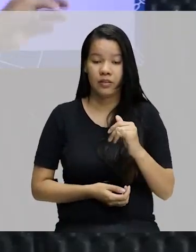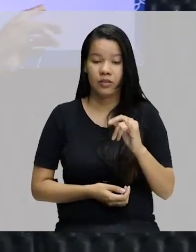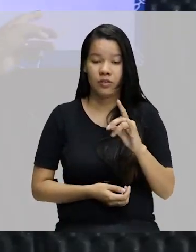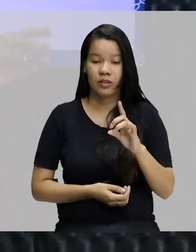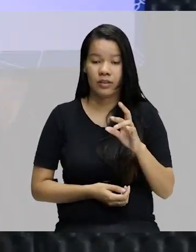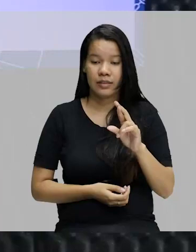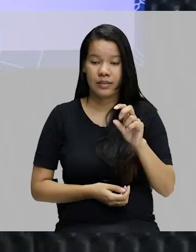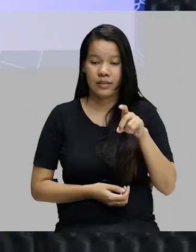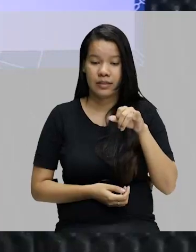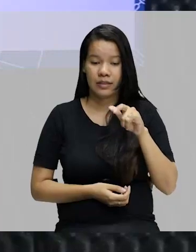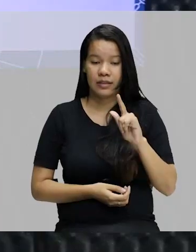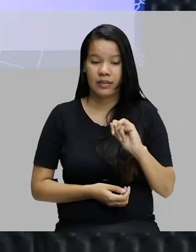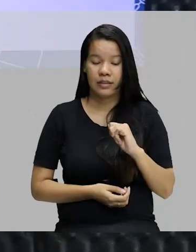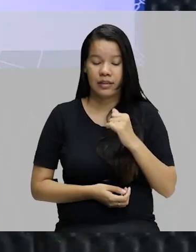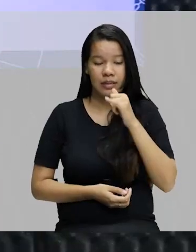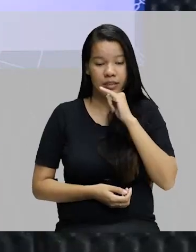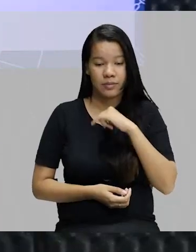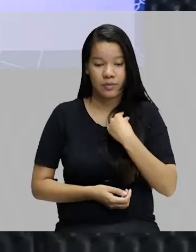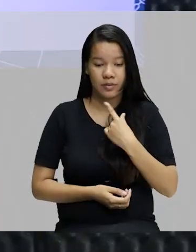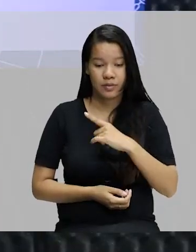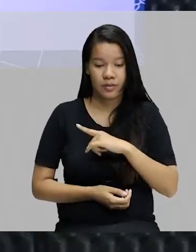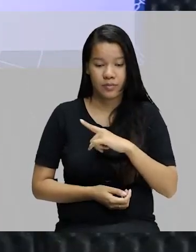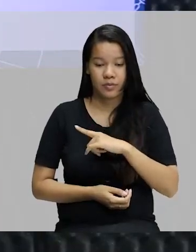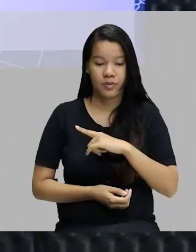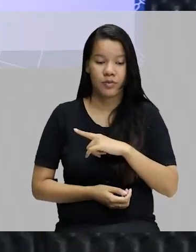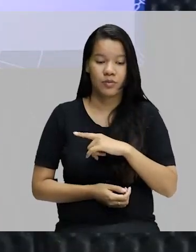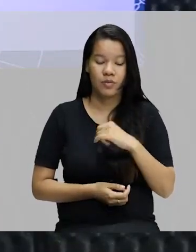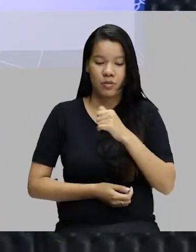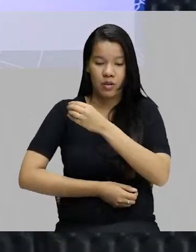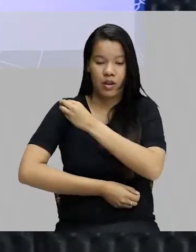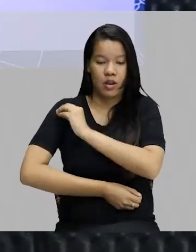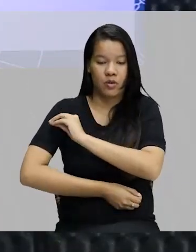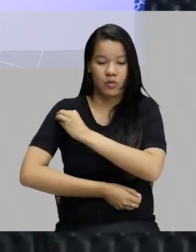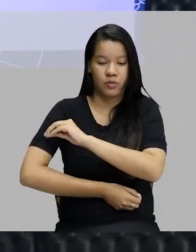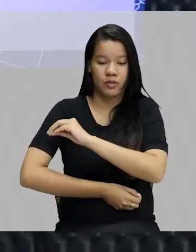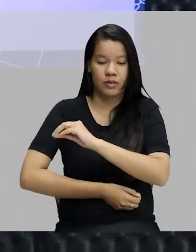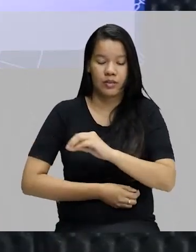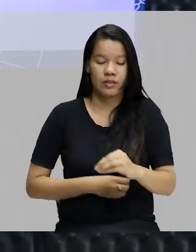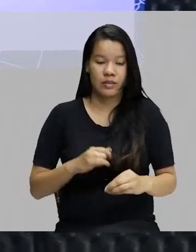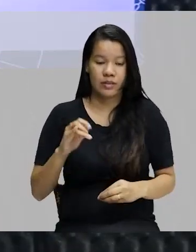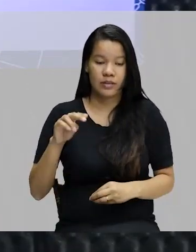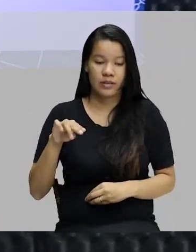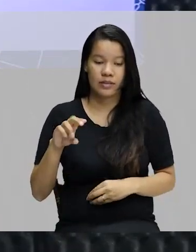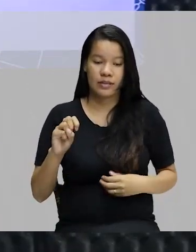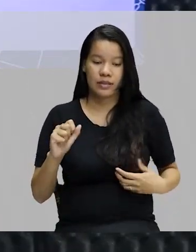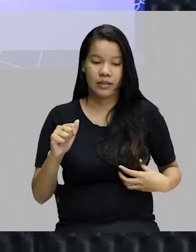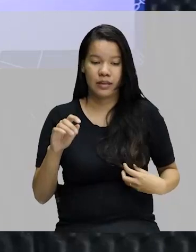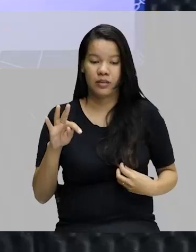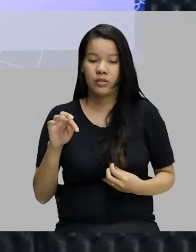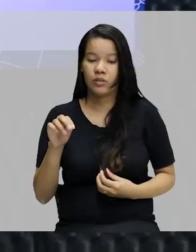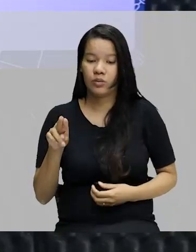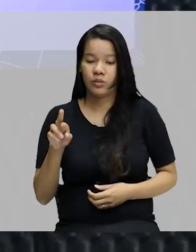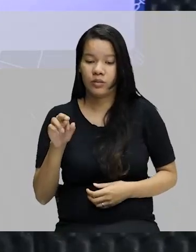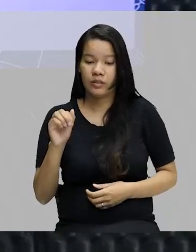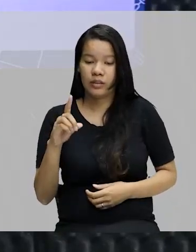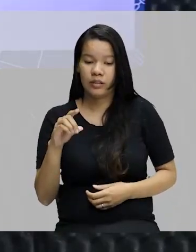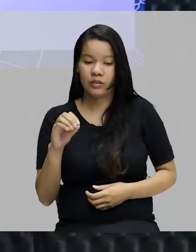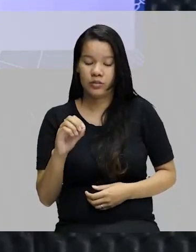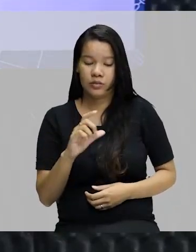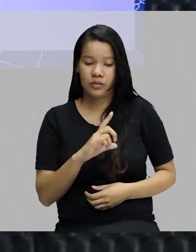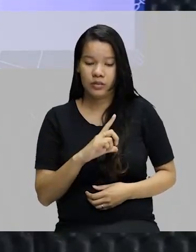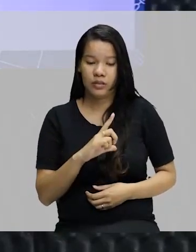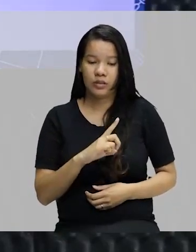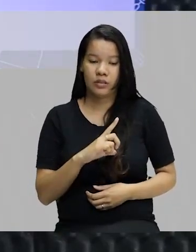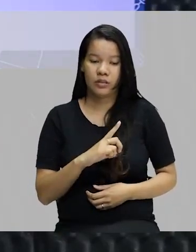um álcool insaturado. O carbono 1 é o carbono que tem a hidroxila, certo? E